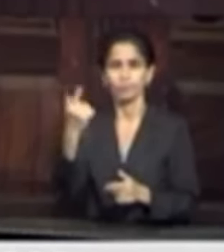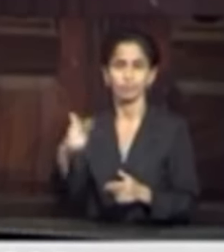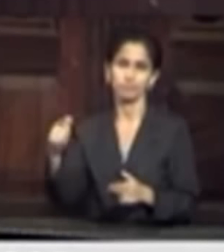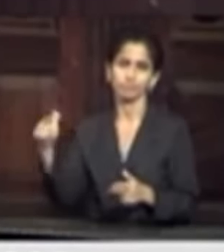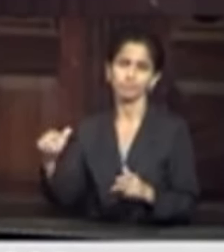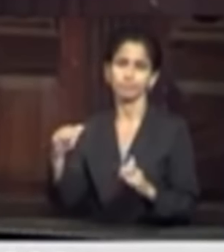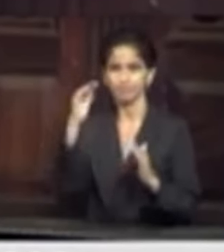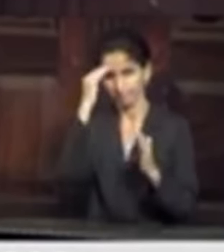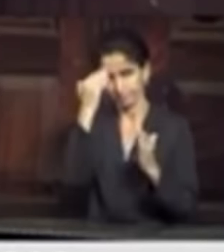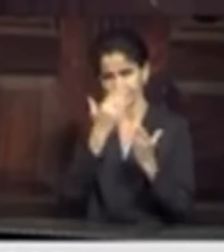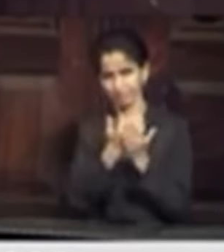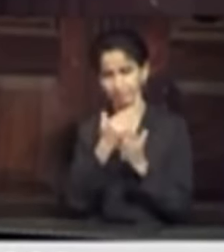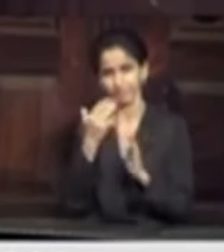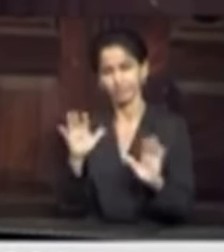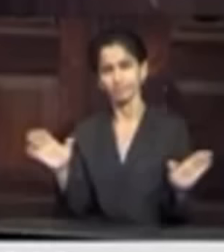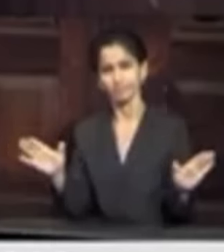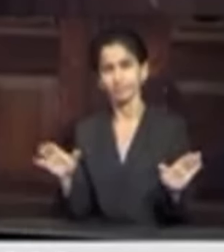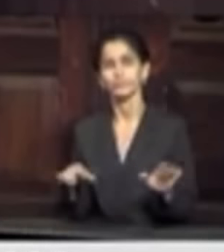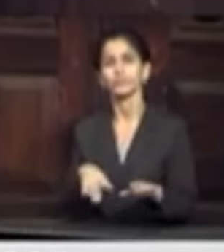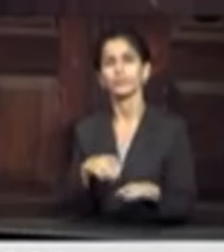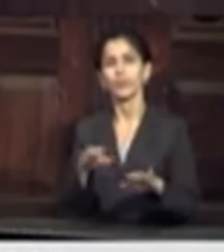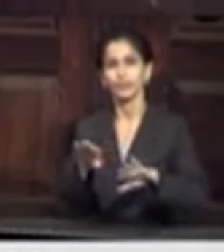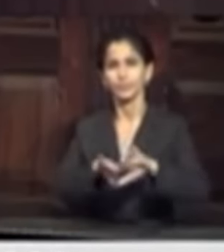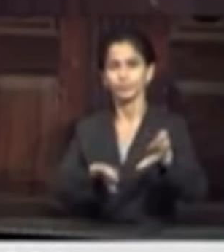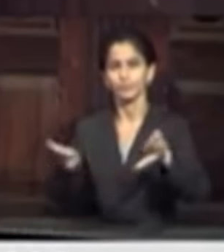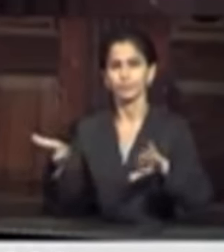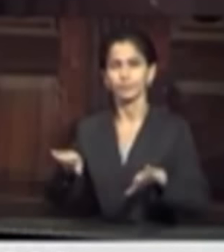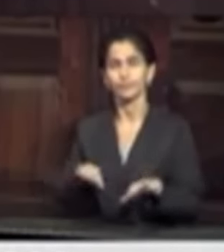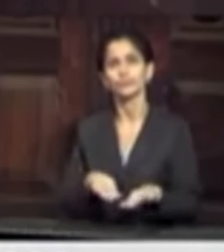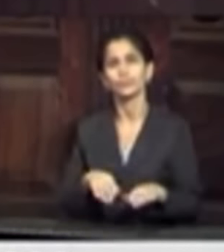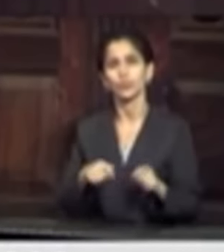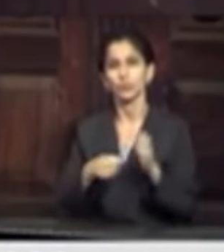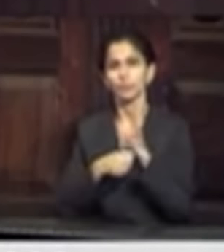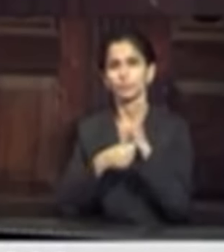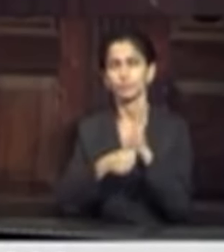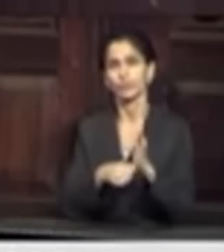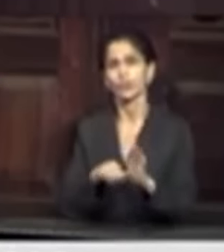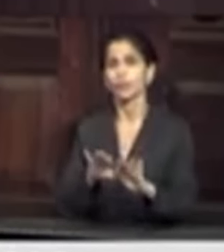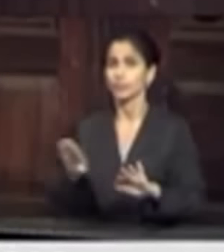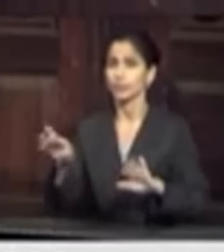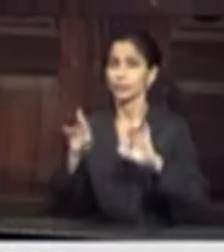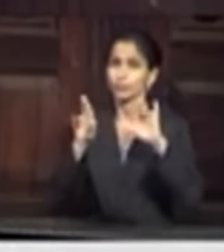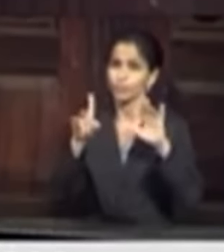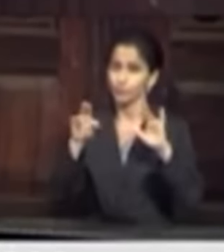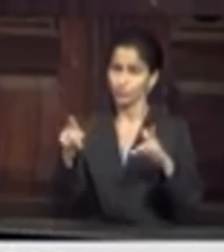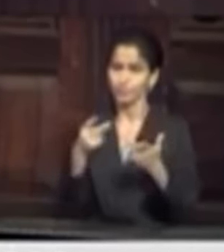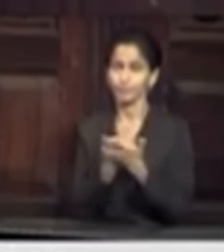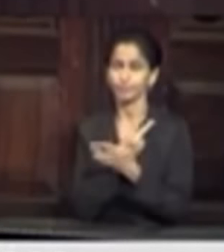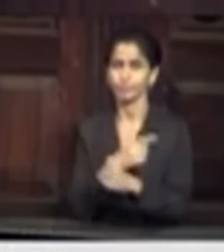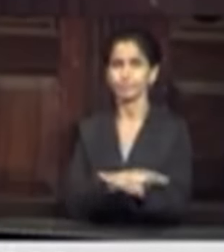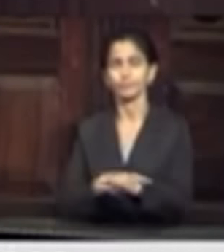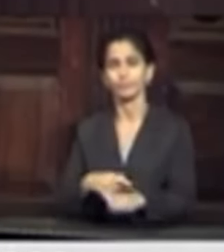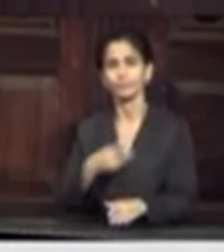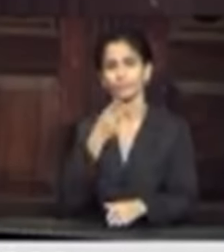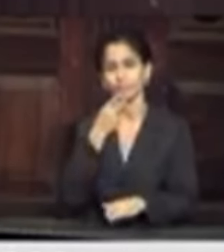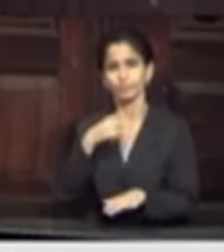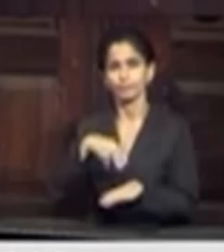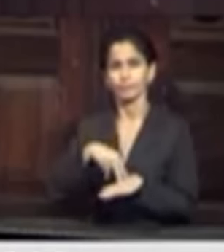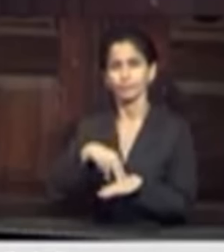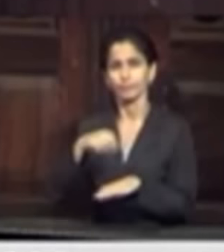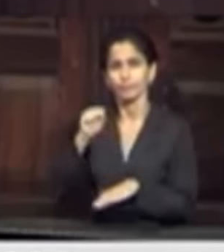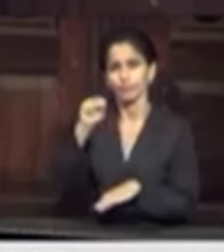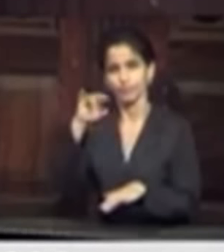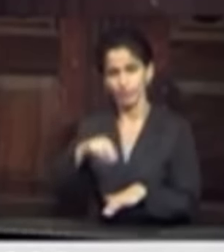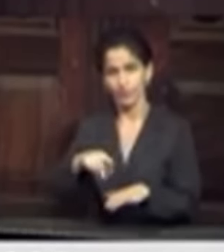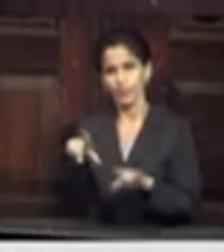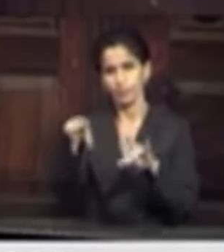decidir litígios entre Estado e a União. Ele foge dessa atribuição e, portanto, eu venho aqui dizer, pedir o sim a